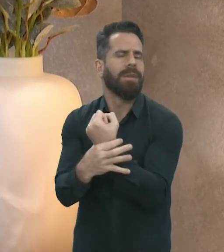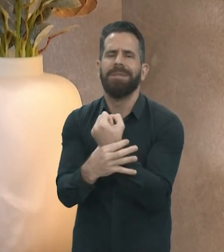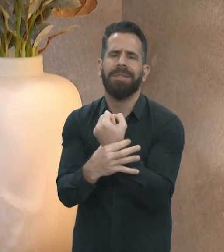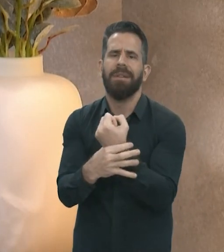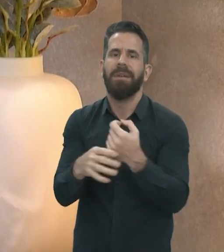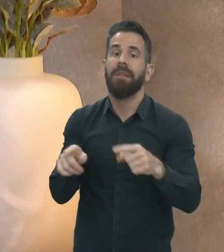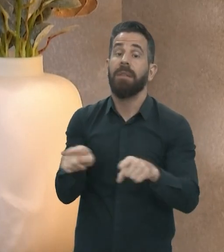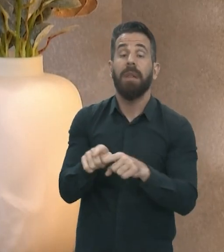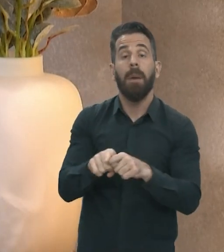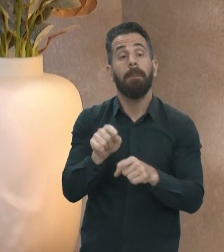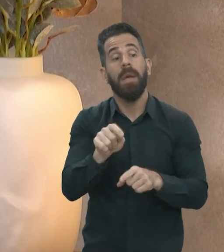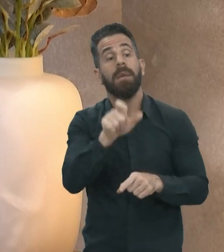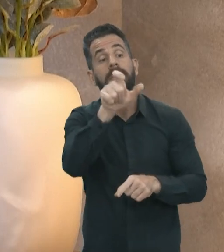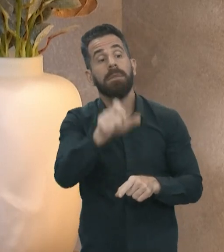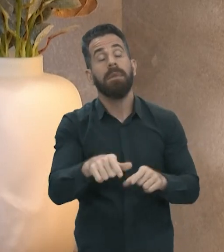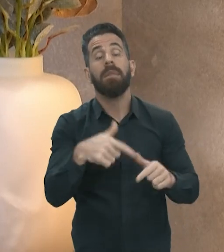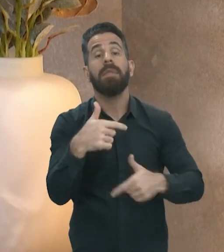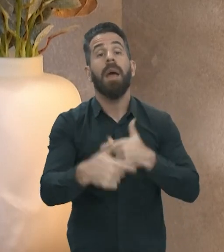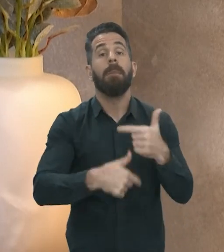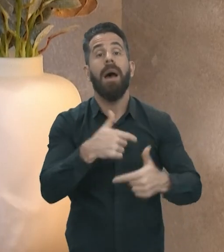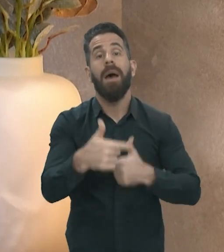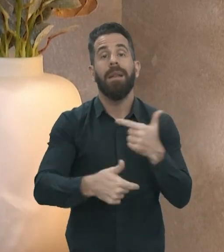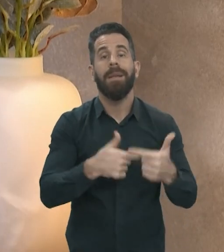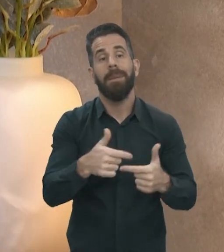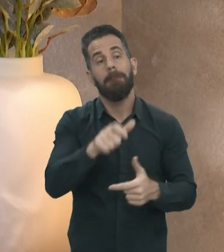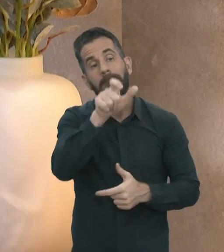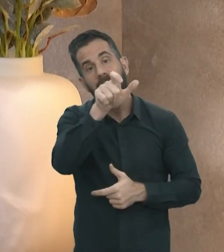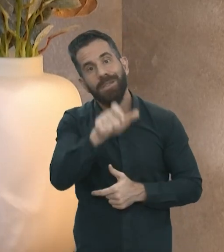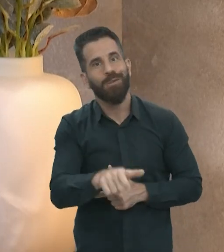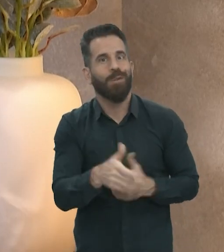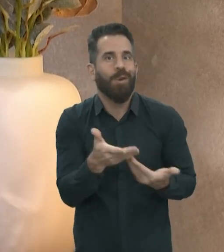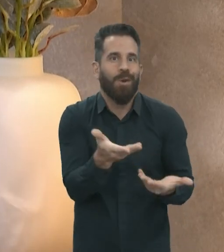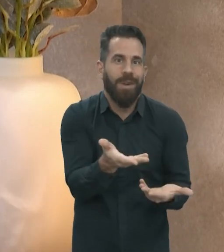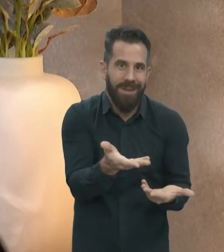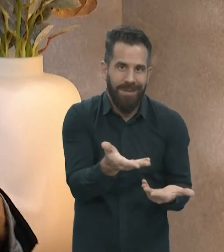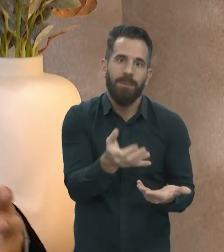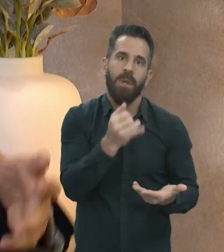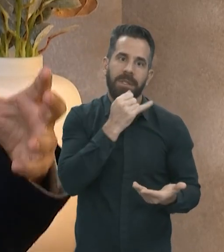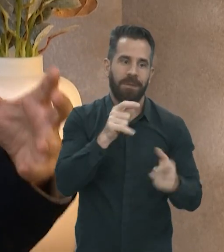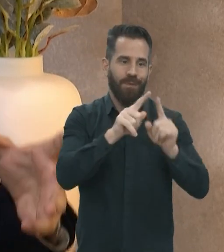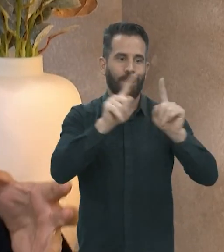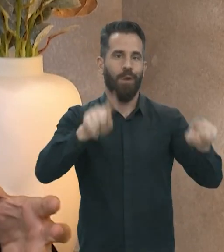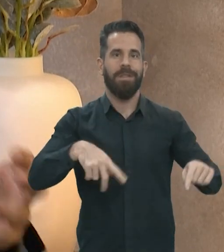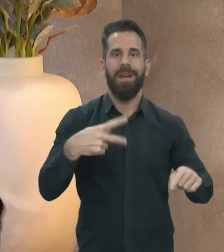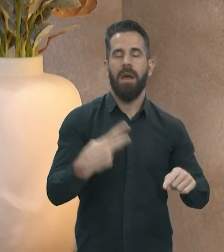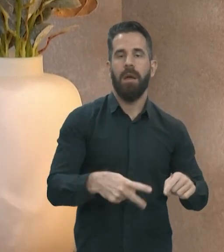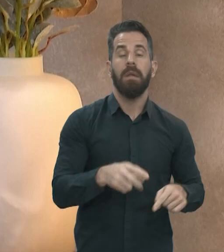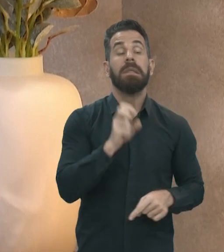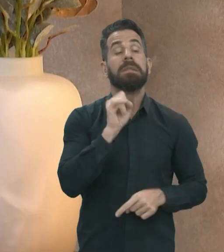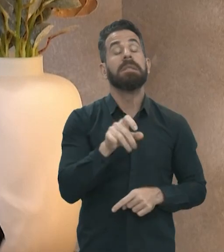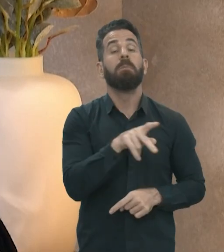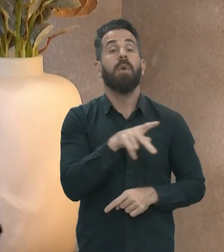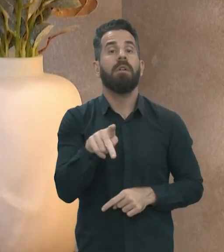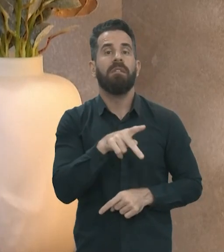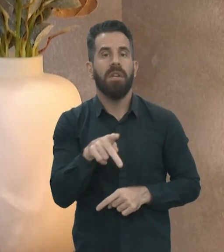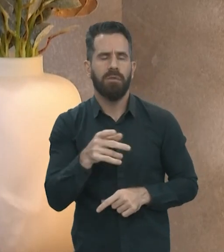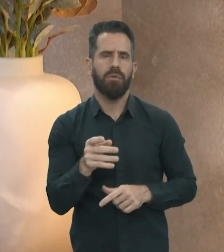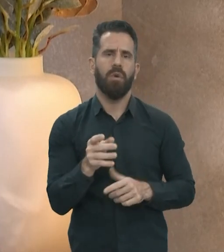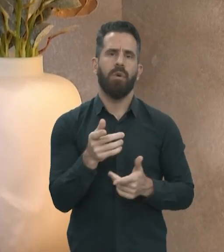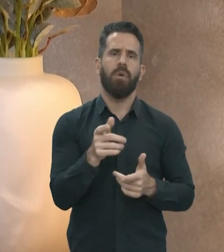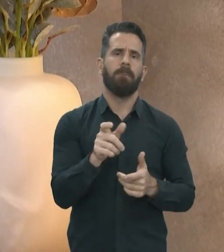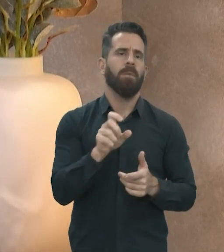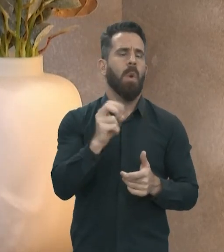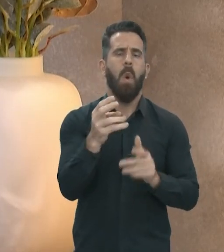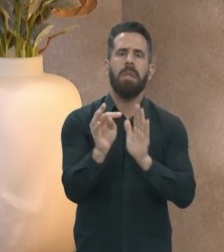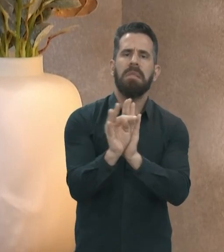do trabalhador. Esse é um tema muito caro para a universidade, porque se as pessoas, os professores e os técnicos não estiverem bem,